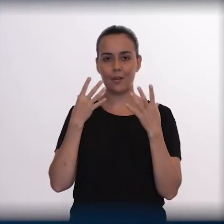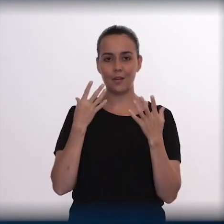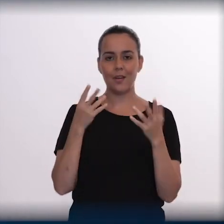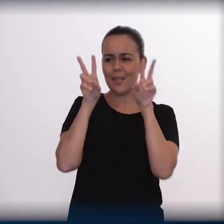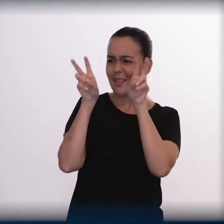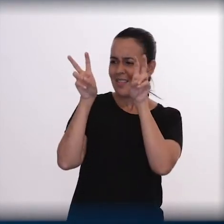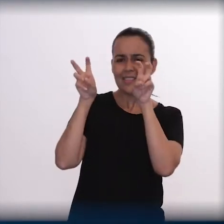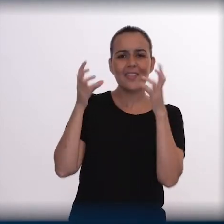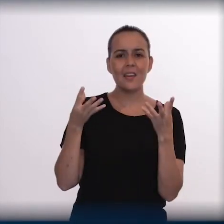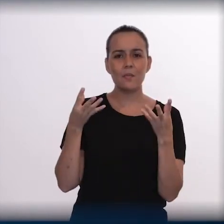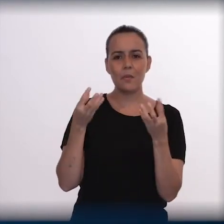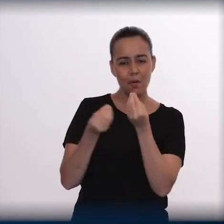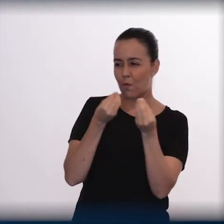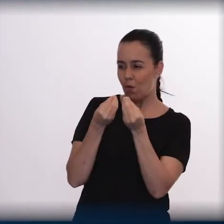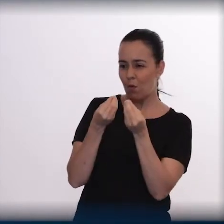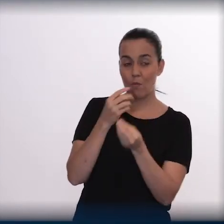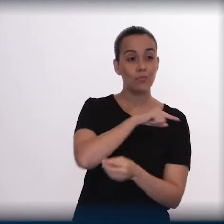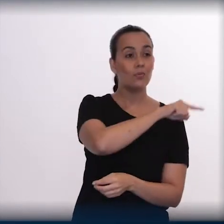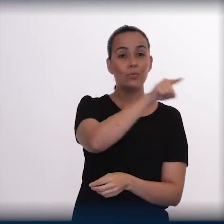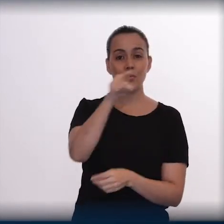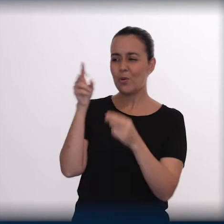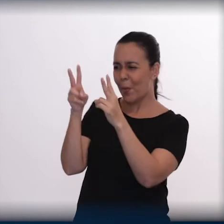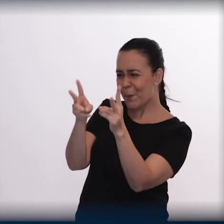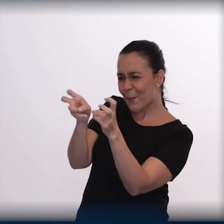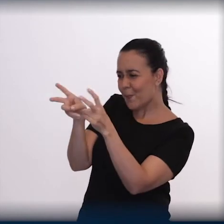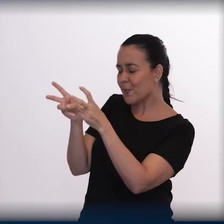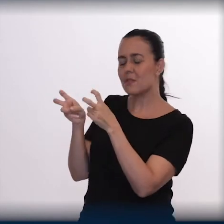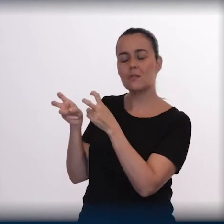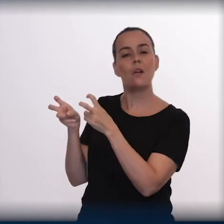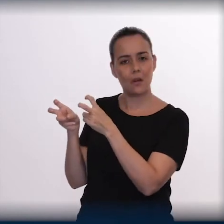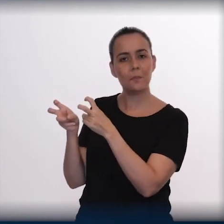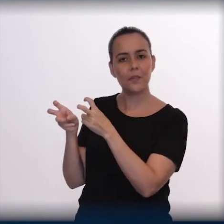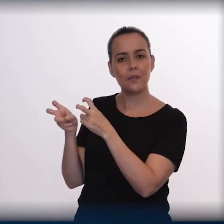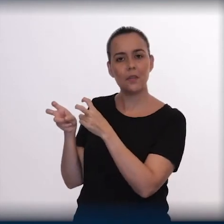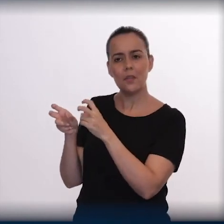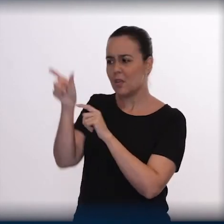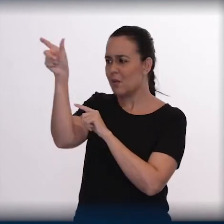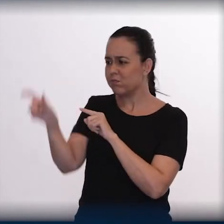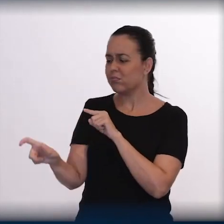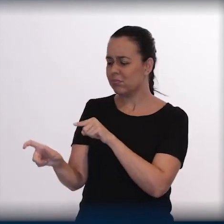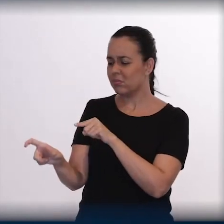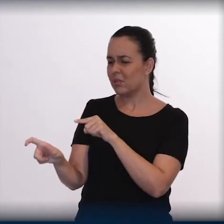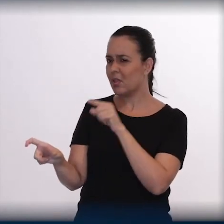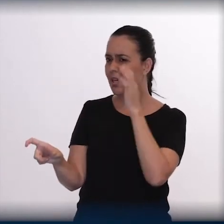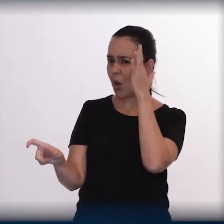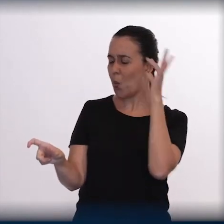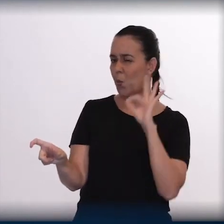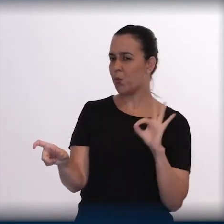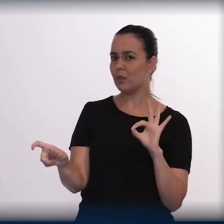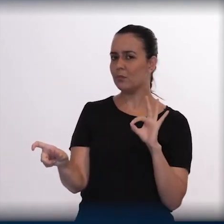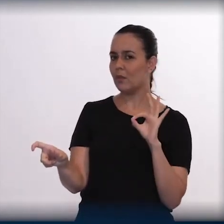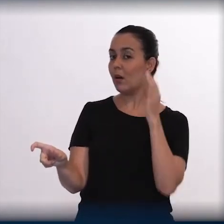De que maneira que a gente está lendo, de que lugar que a gente está olhando para quem a gente entende que vive experiências